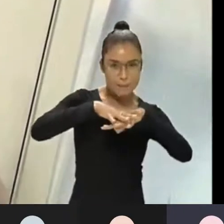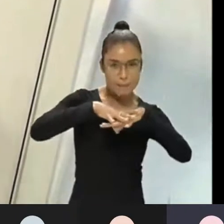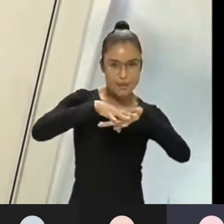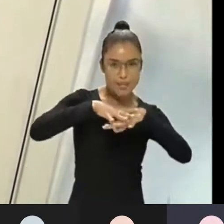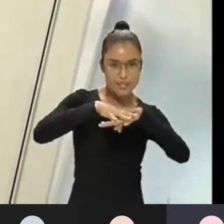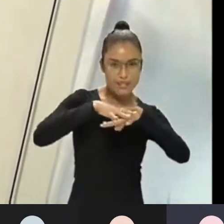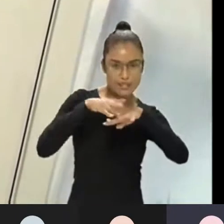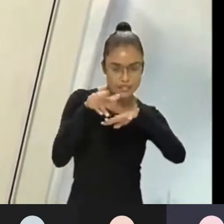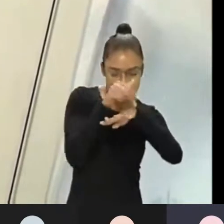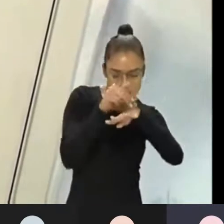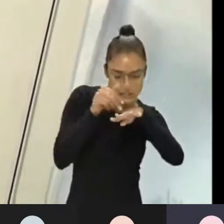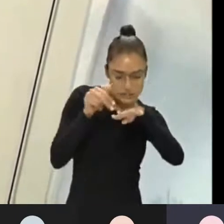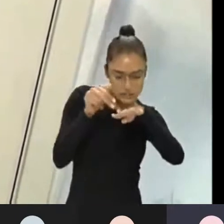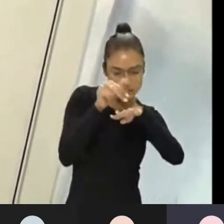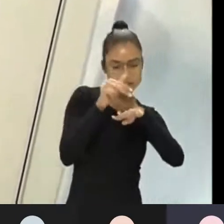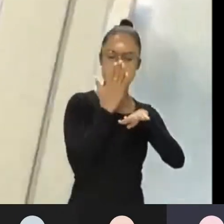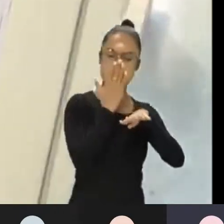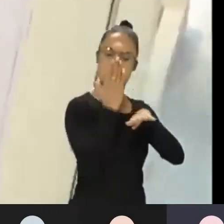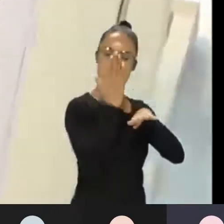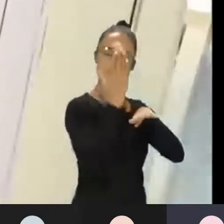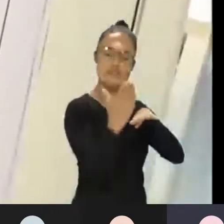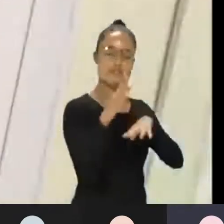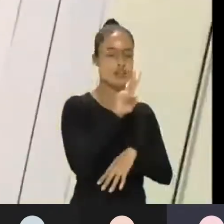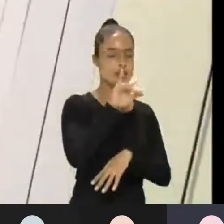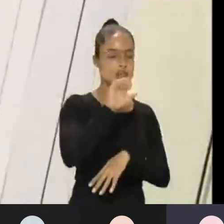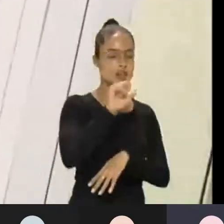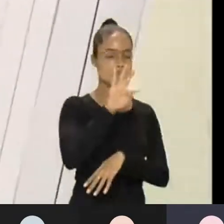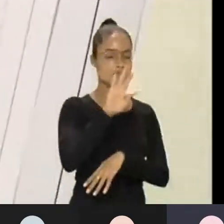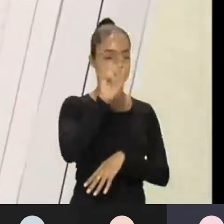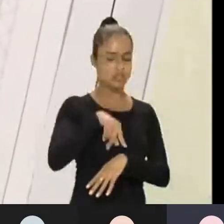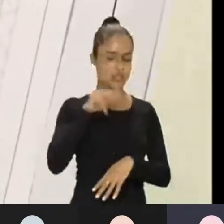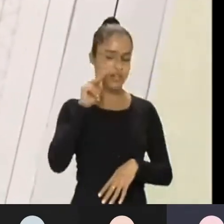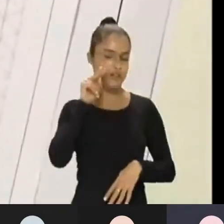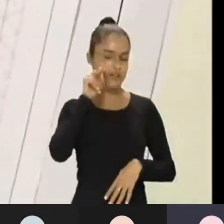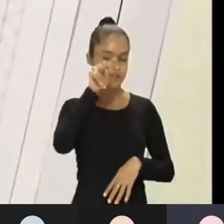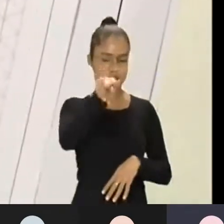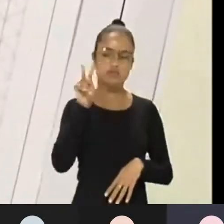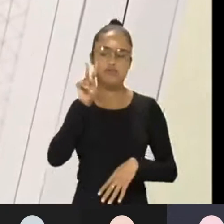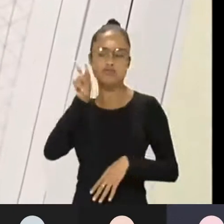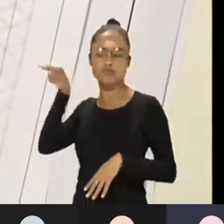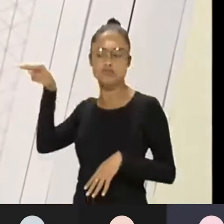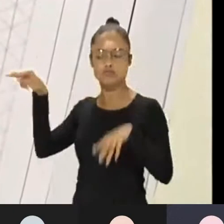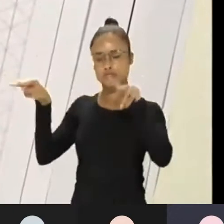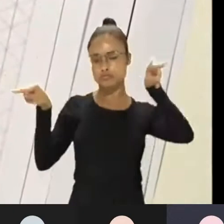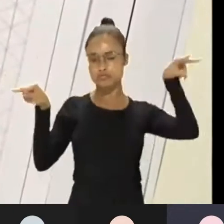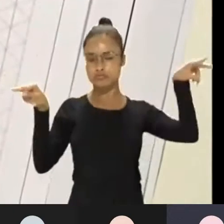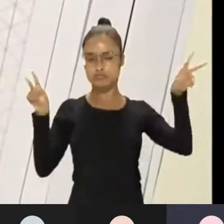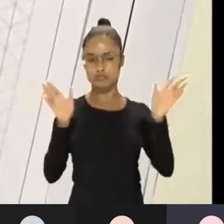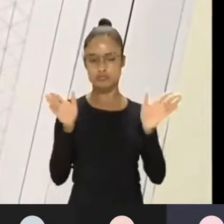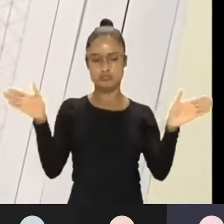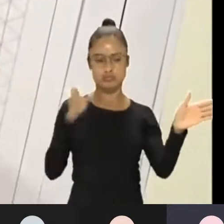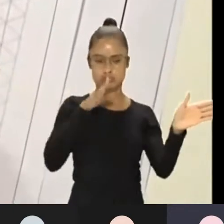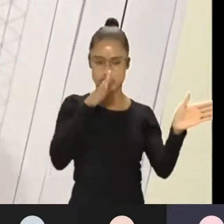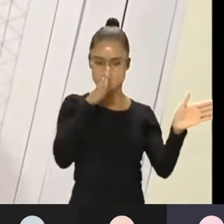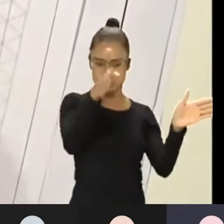Foram adotadas as vistas que foram dadas no procedimento. E a partir